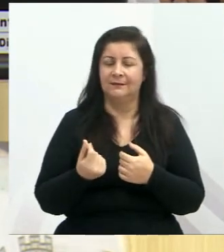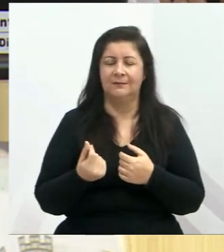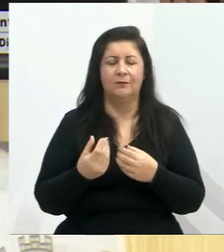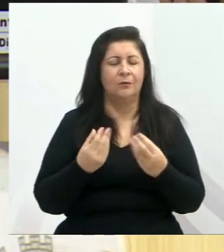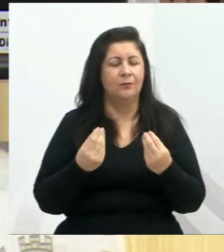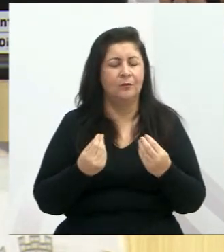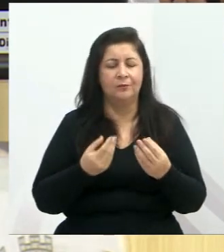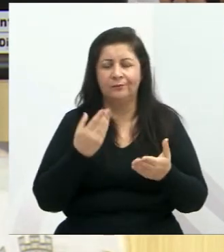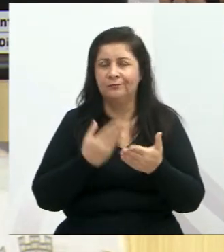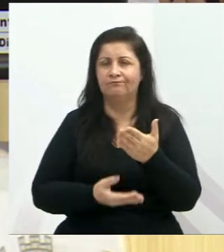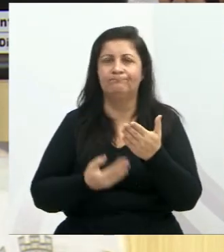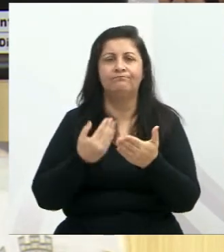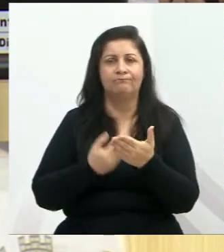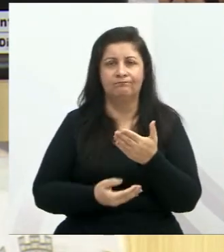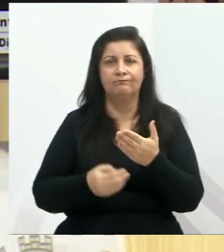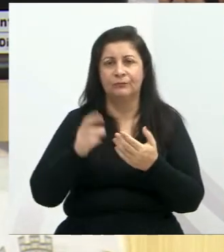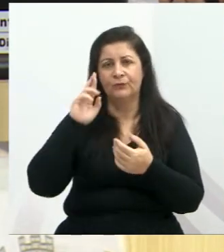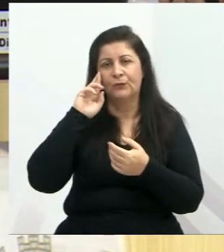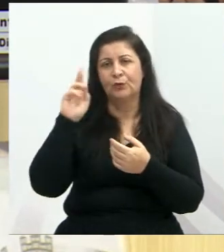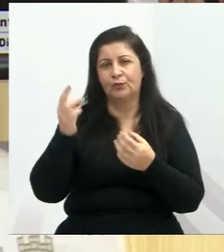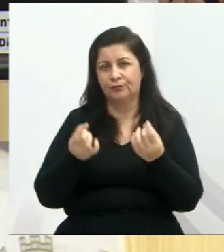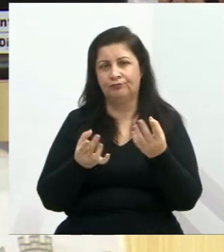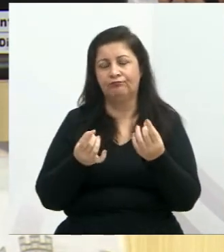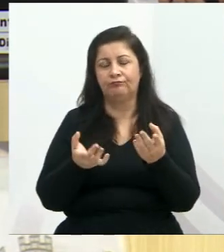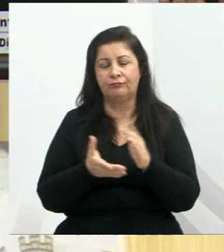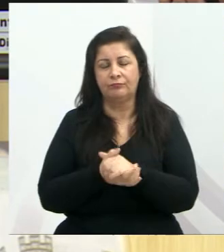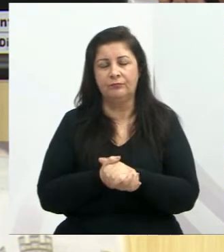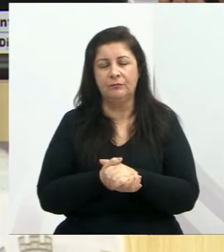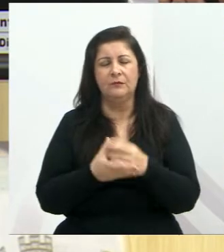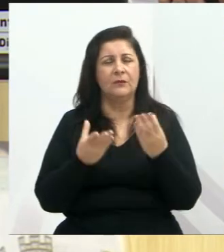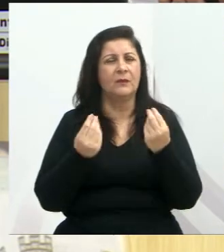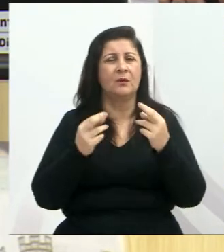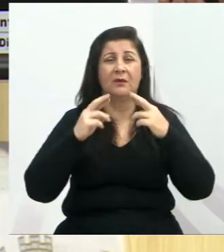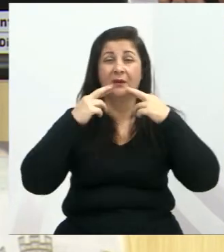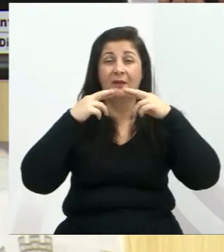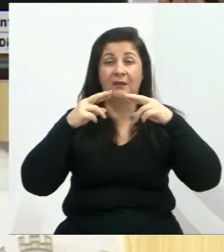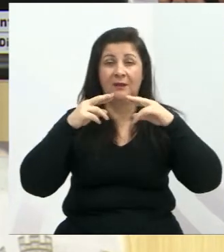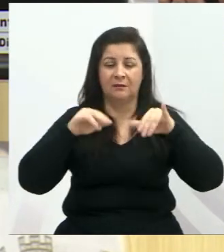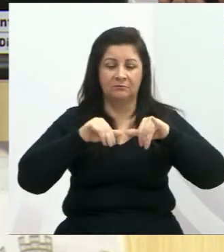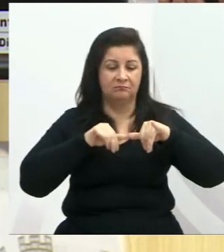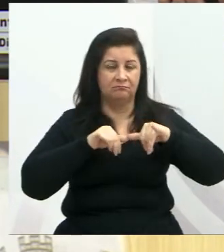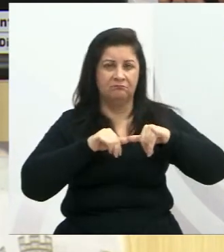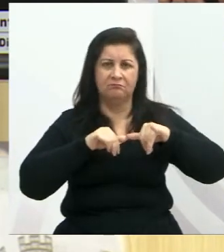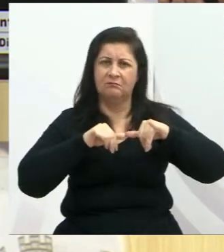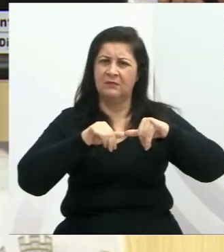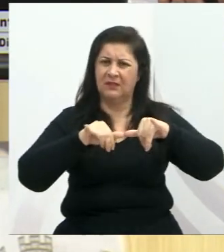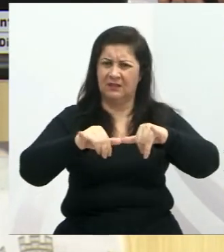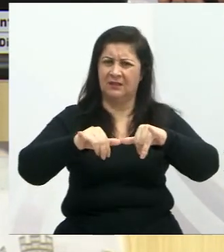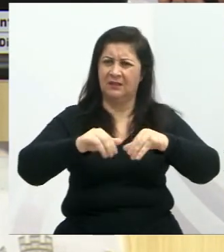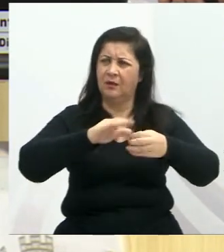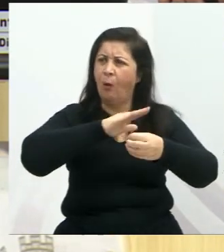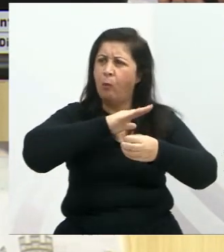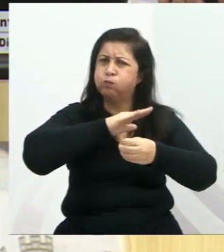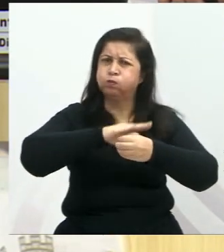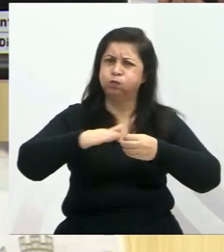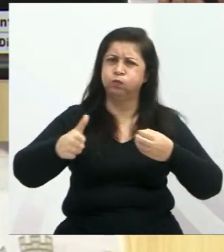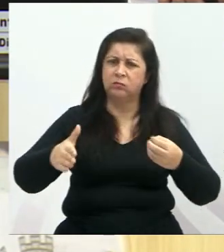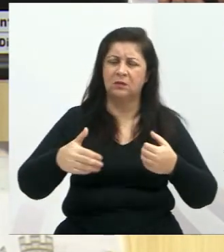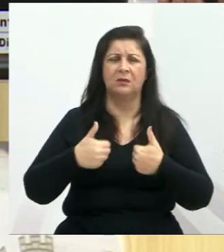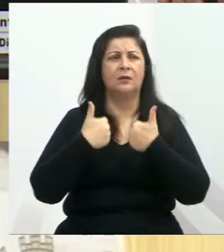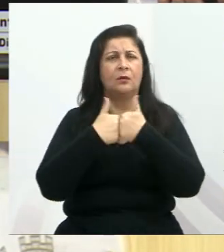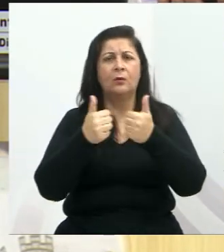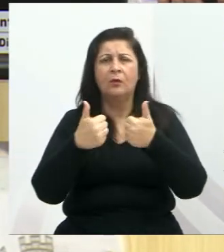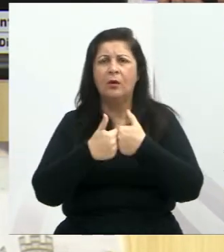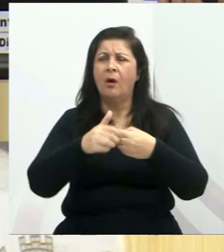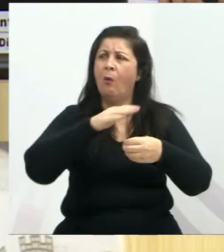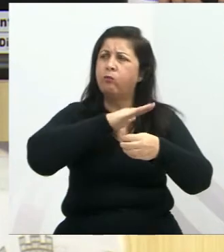imensa, considerando que muitos reclamam por verem supermercados com aglomeração e ônibus